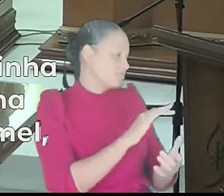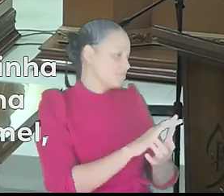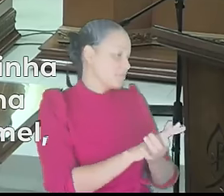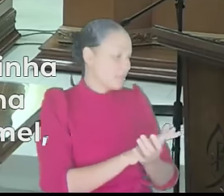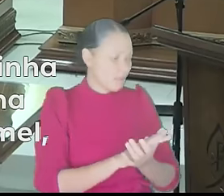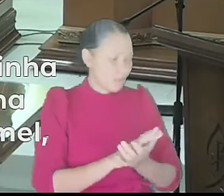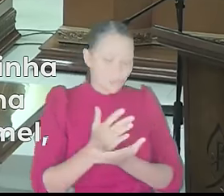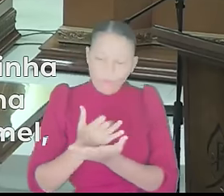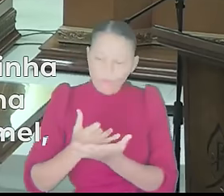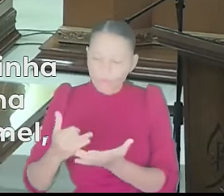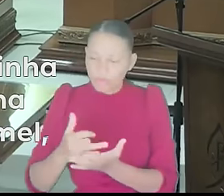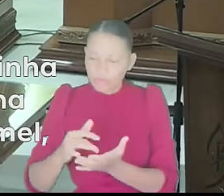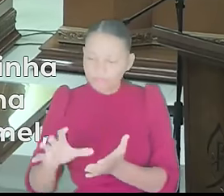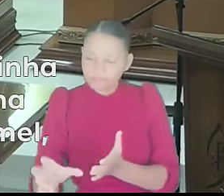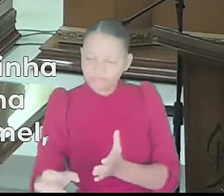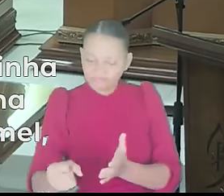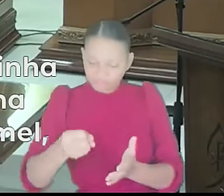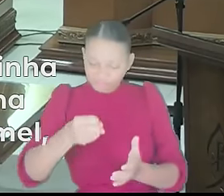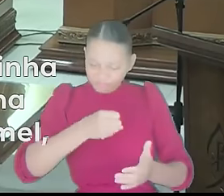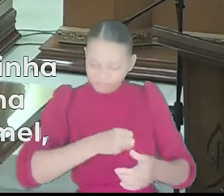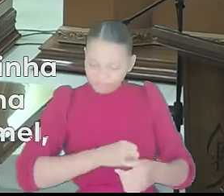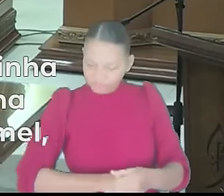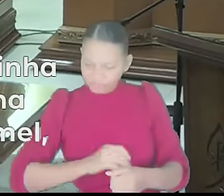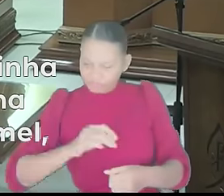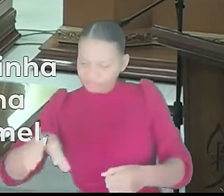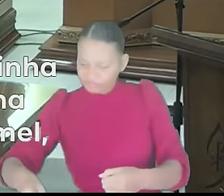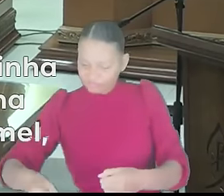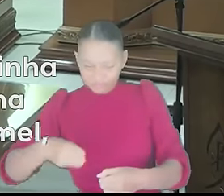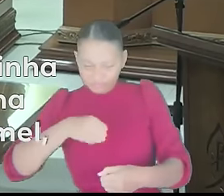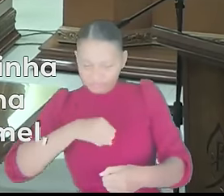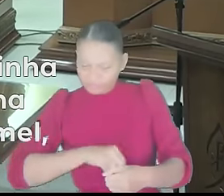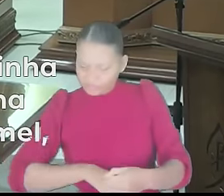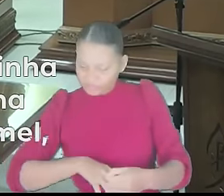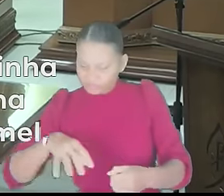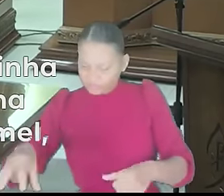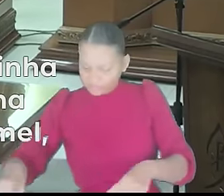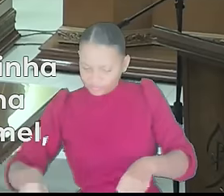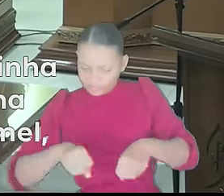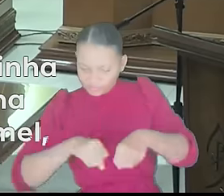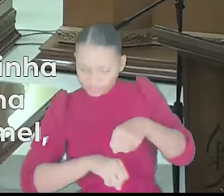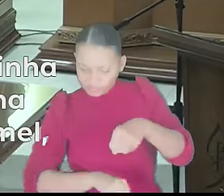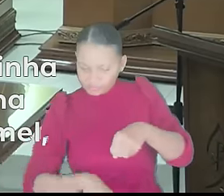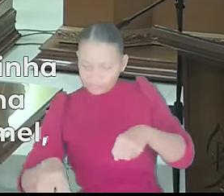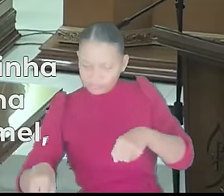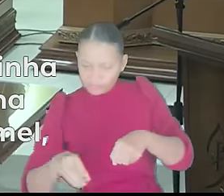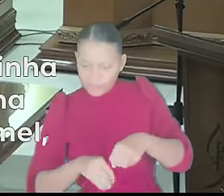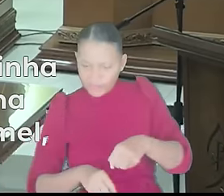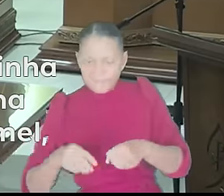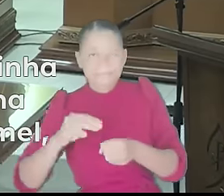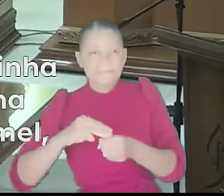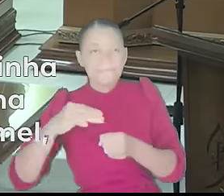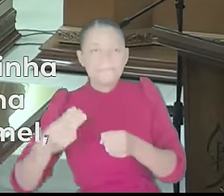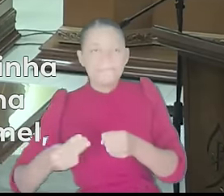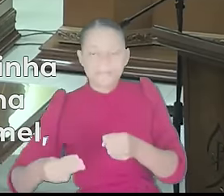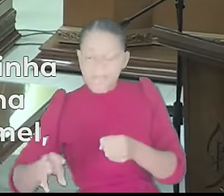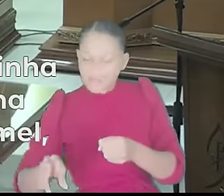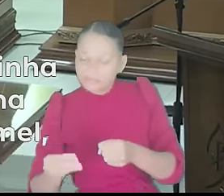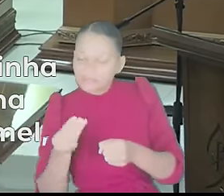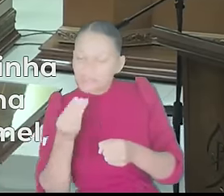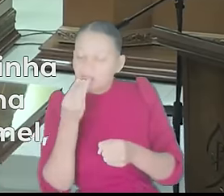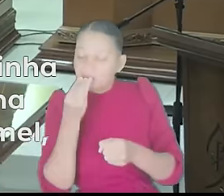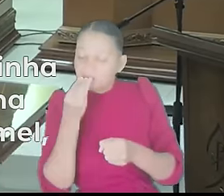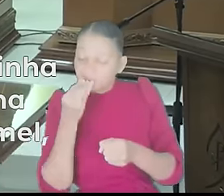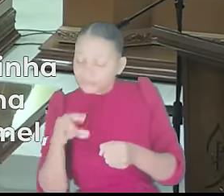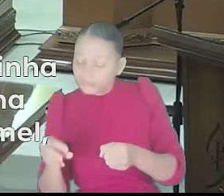mirra com a minha especiaria. Comi o meu favo com o meu mel. Bebi o